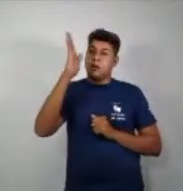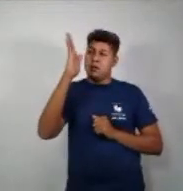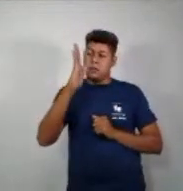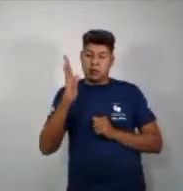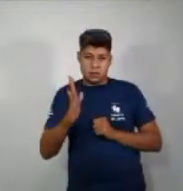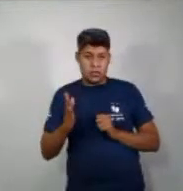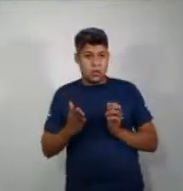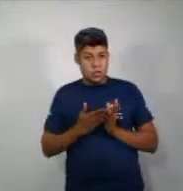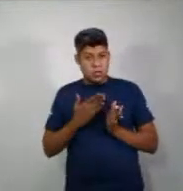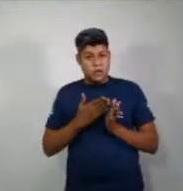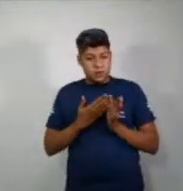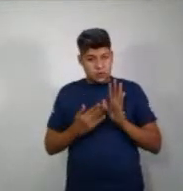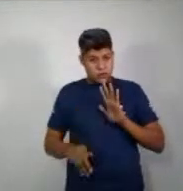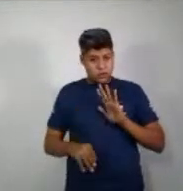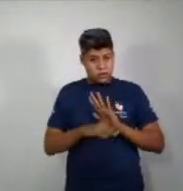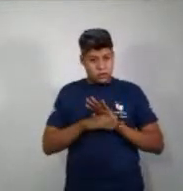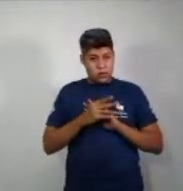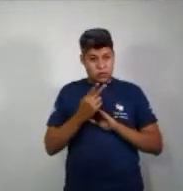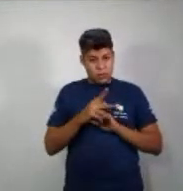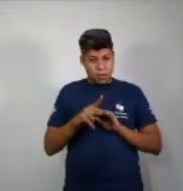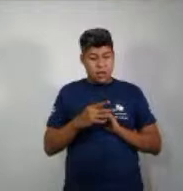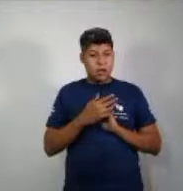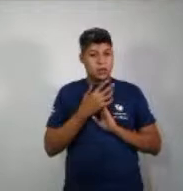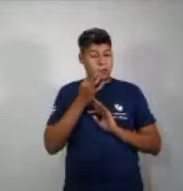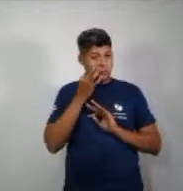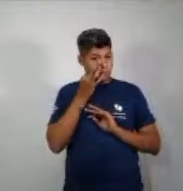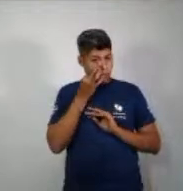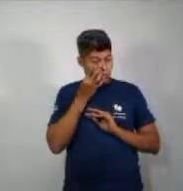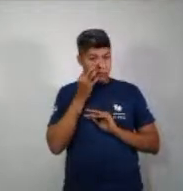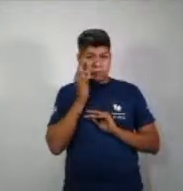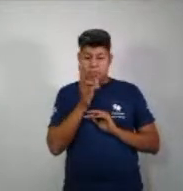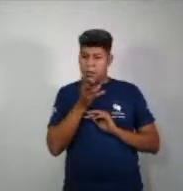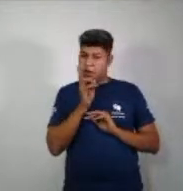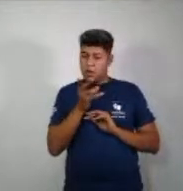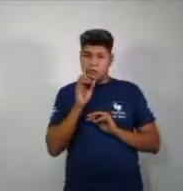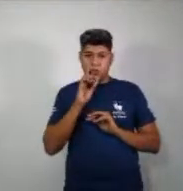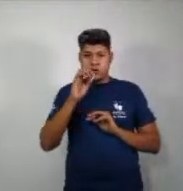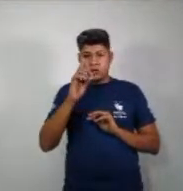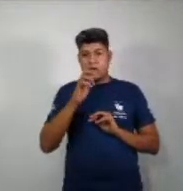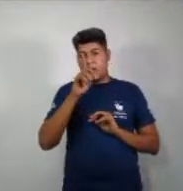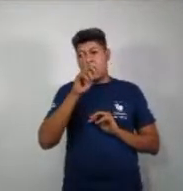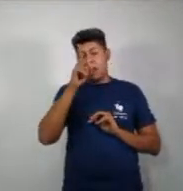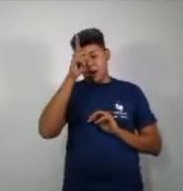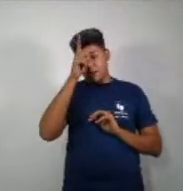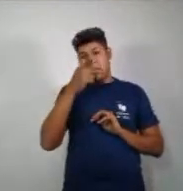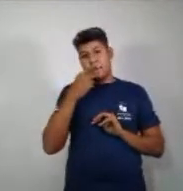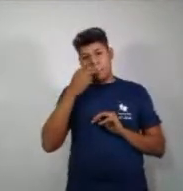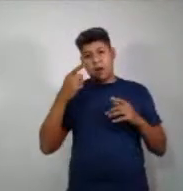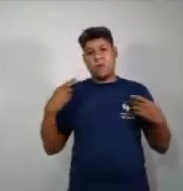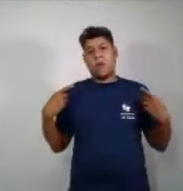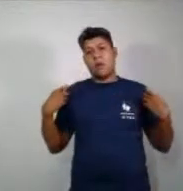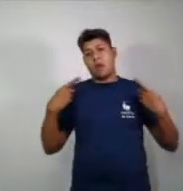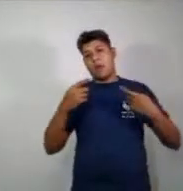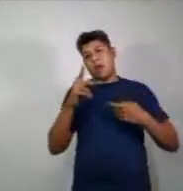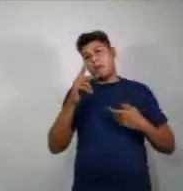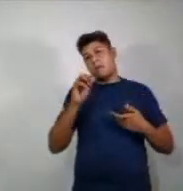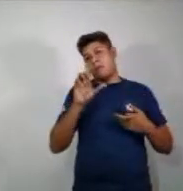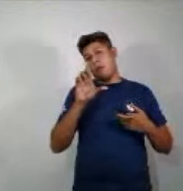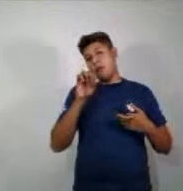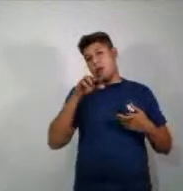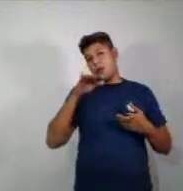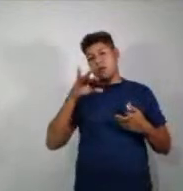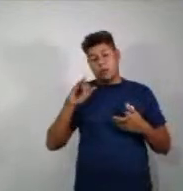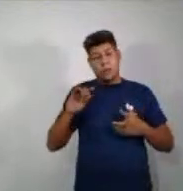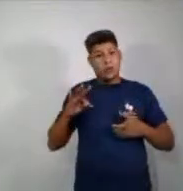livro chegou para ele fisicamente no mesmo dia que a Alemanha declarou guerra à Polônia. Então tudo acontecia